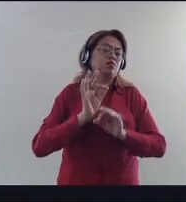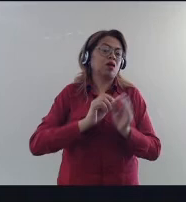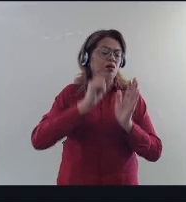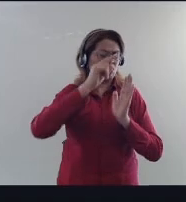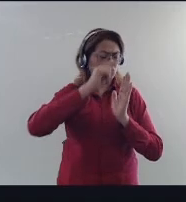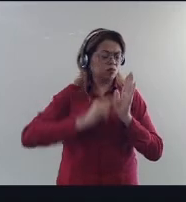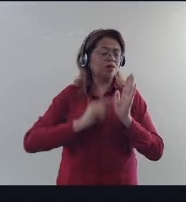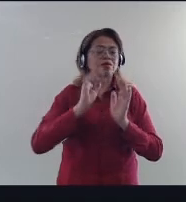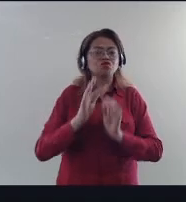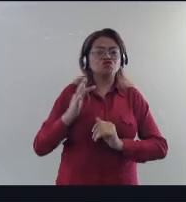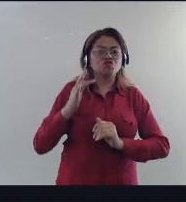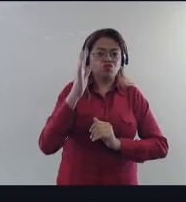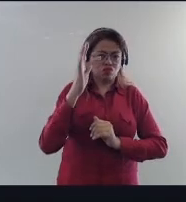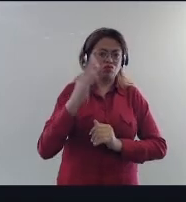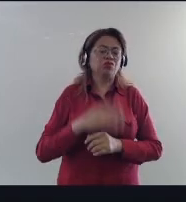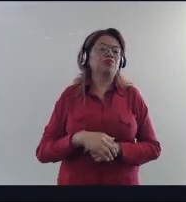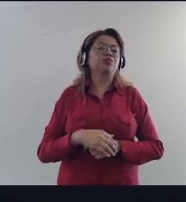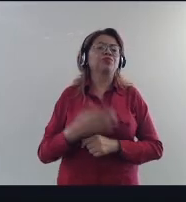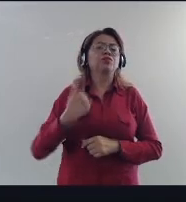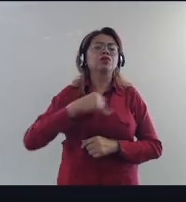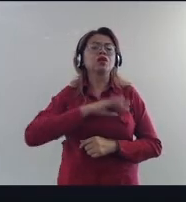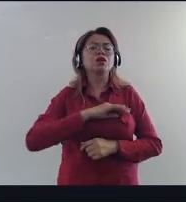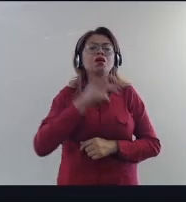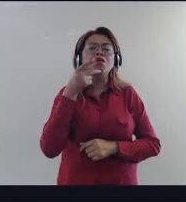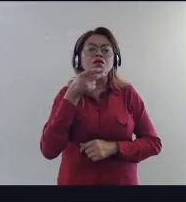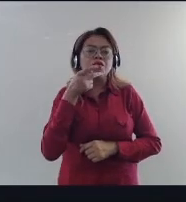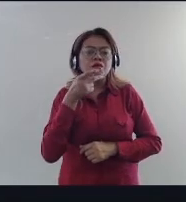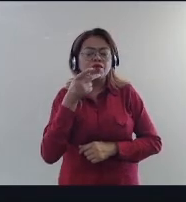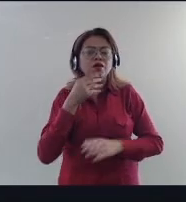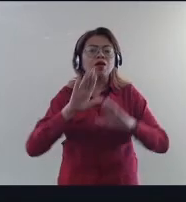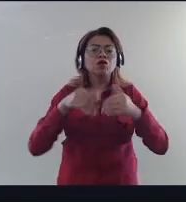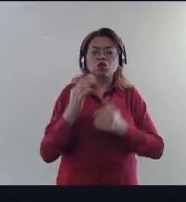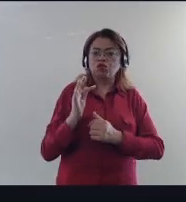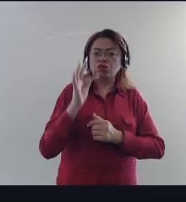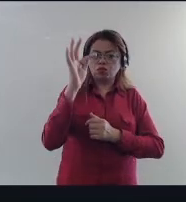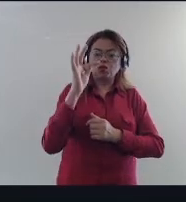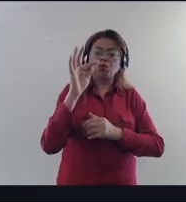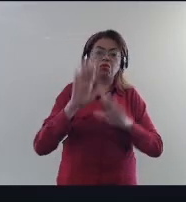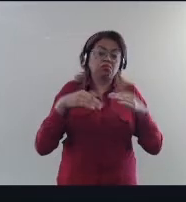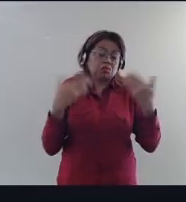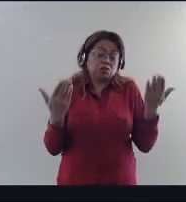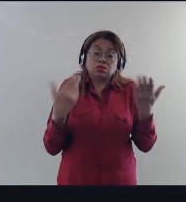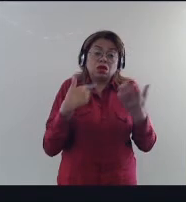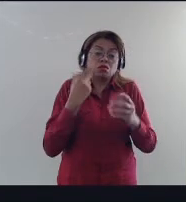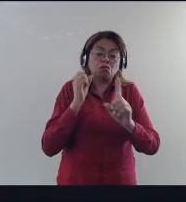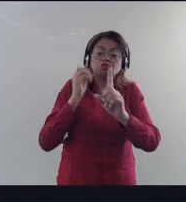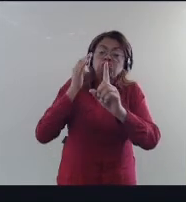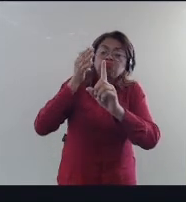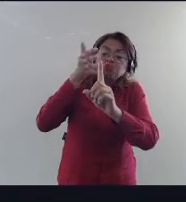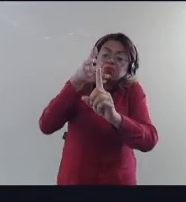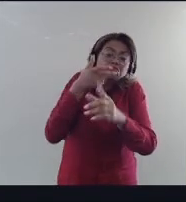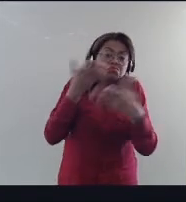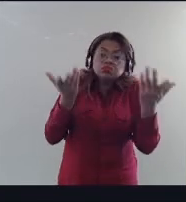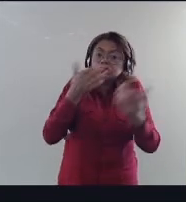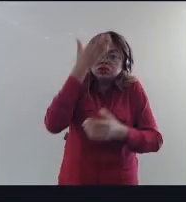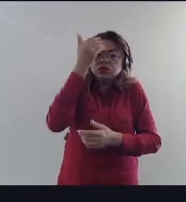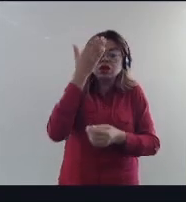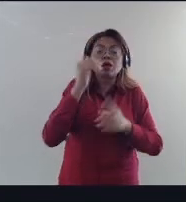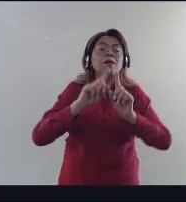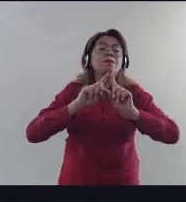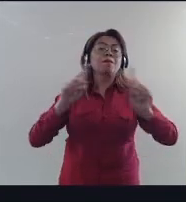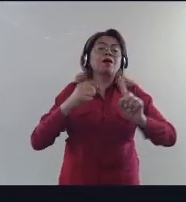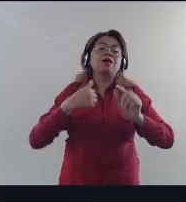fala de cenários, a gente está assumindo que o futuro é incerto e a gente não pode mexer nisso. Por isso, a gente precisa se adaptar e